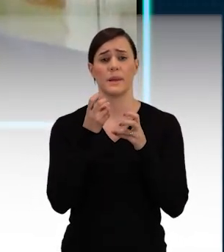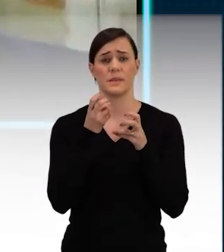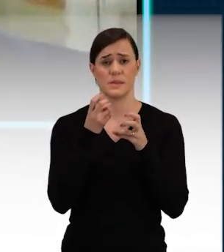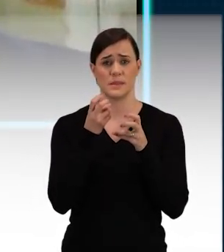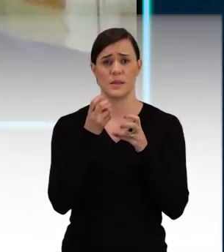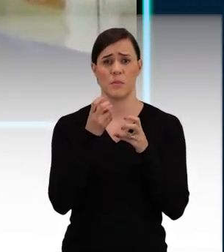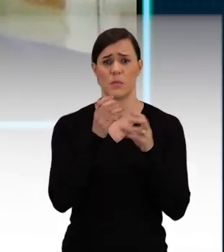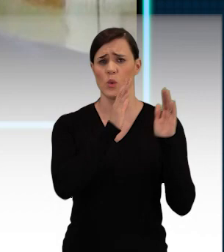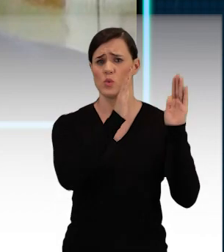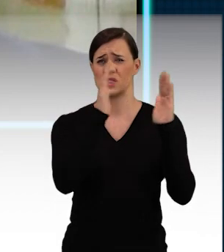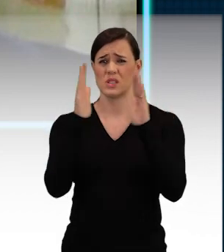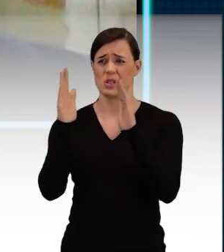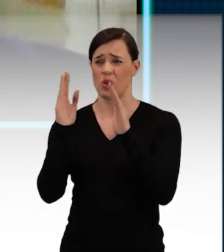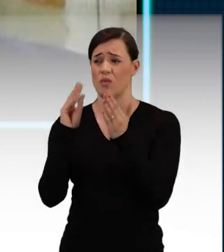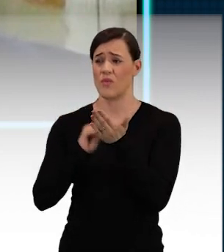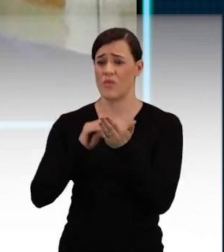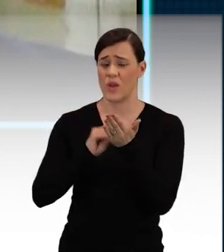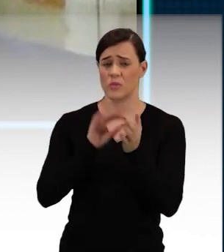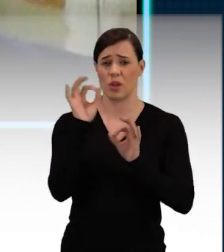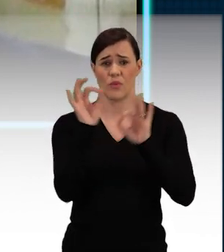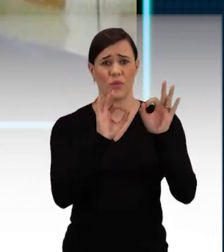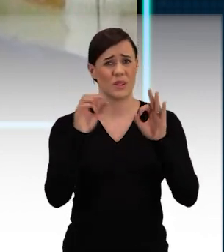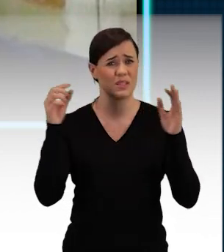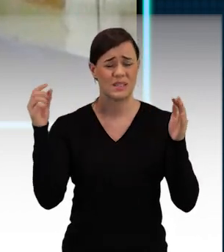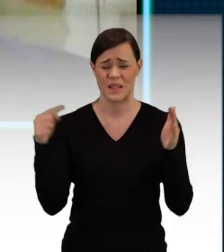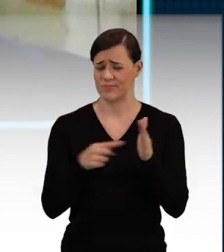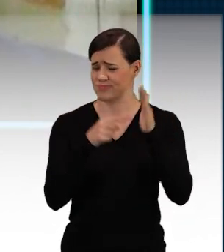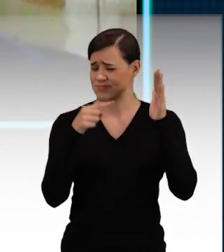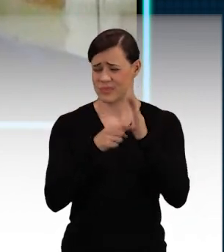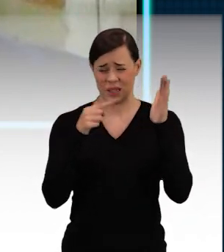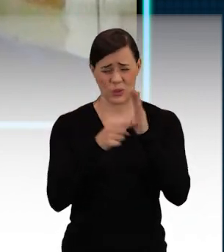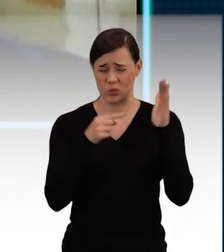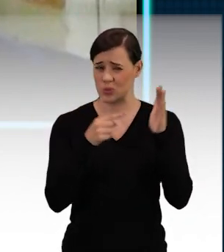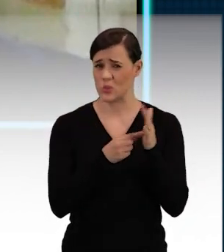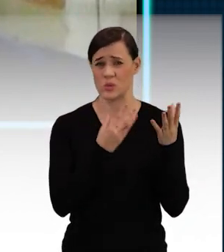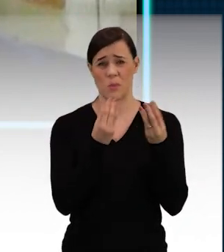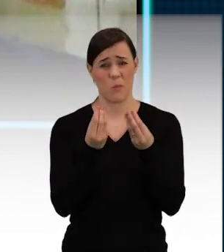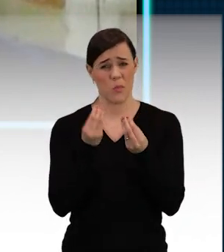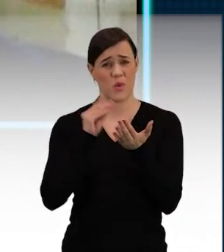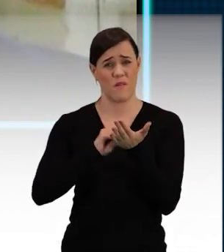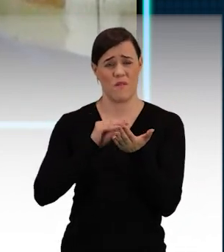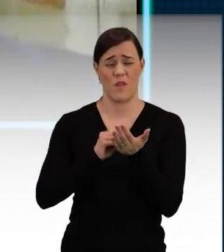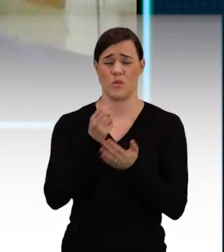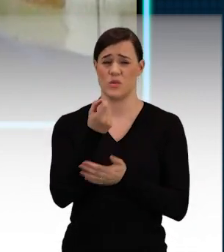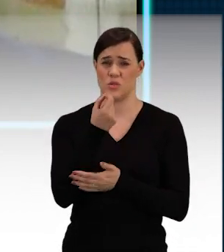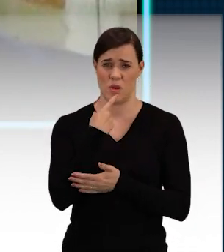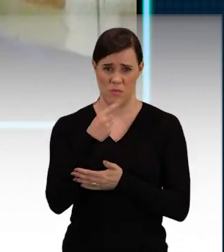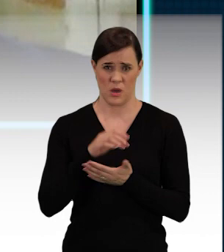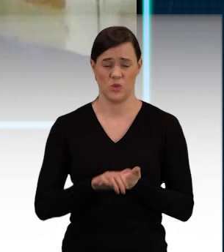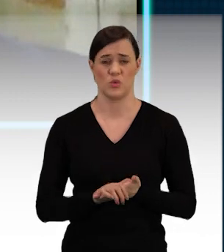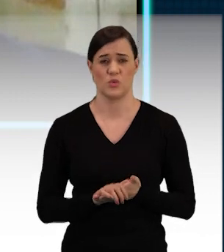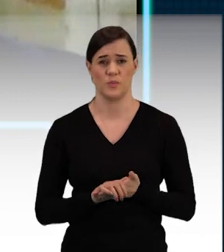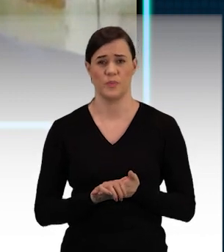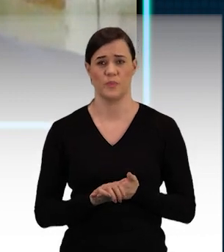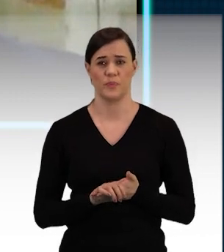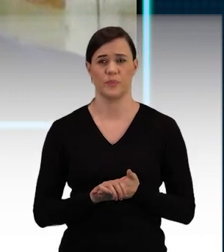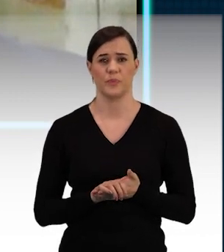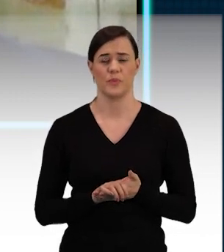estoques nunca estavam regularizados e as denúncias não paravam de chegar de falta de medicamento. Diante de